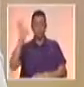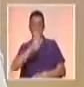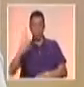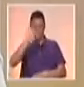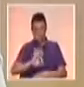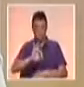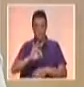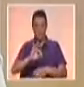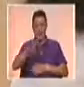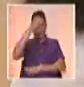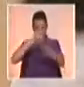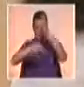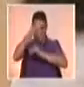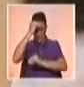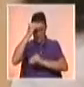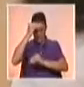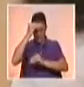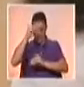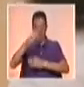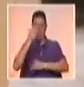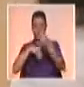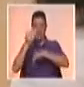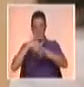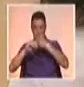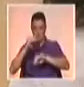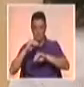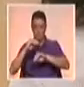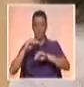Portanto, eles aprendem a lidar com os alimentos? A